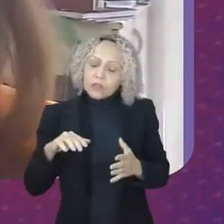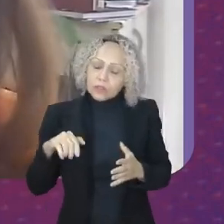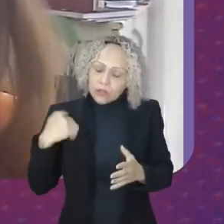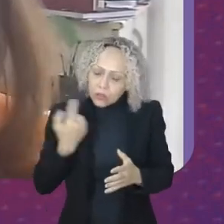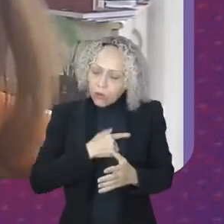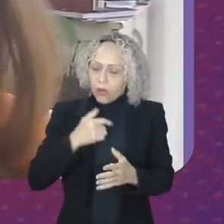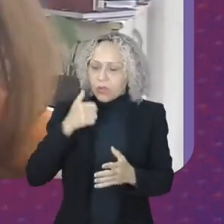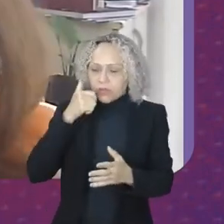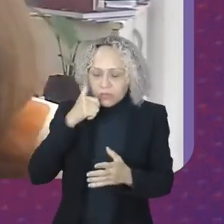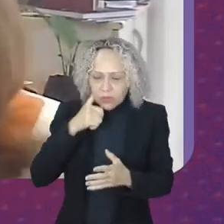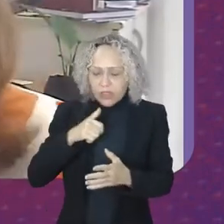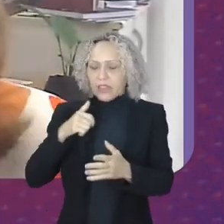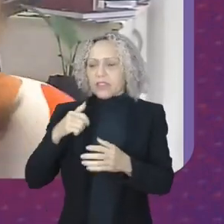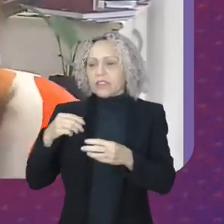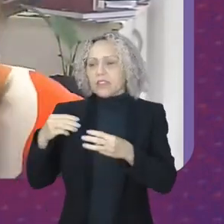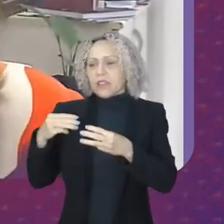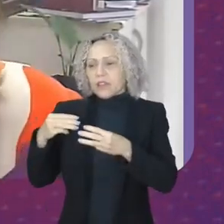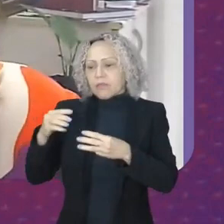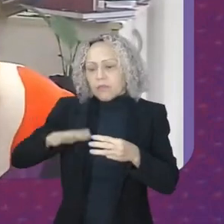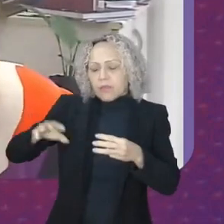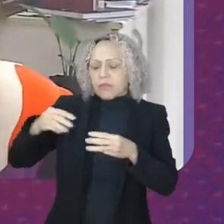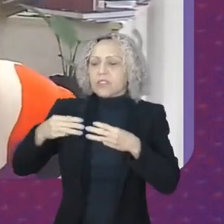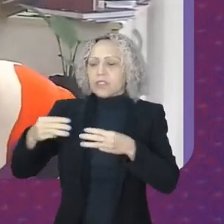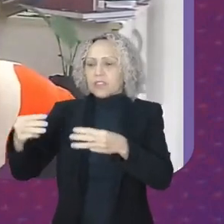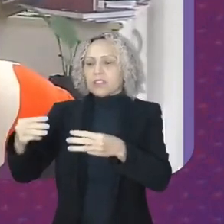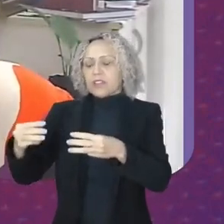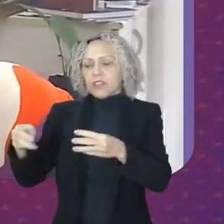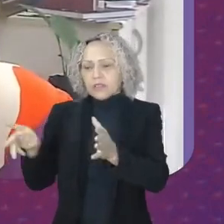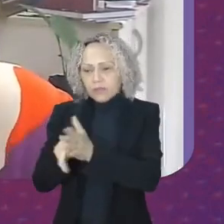durante esses 4, 5 anos, aquilo que foi